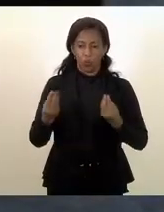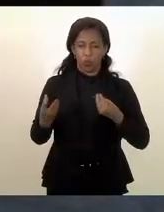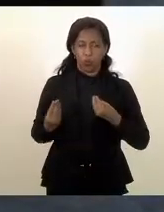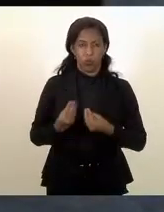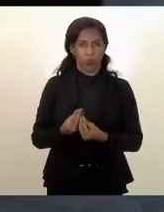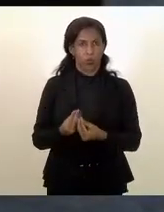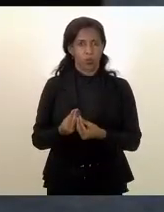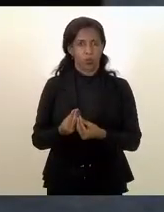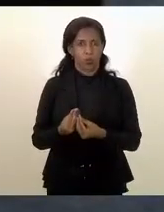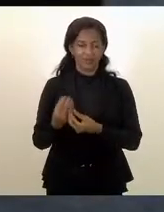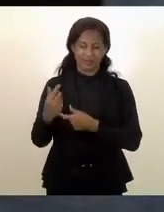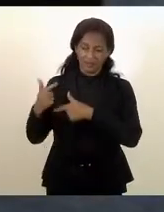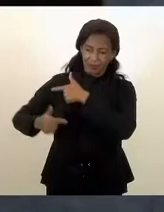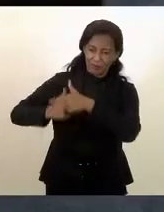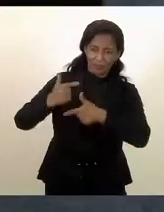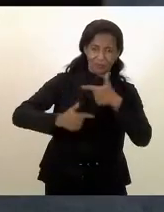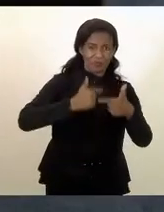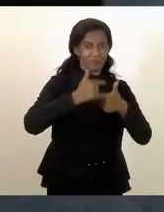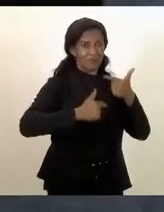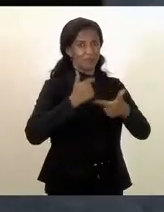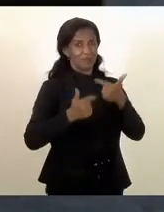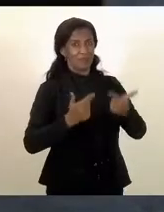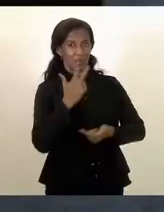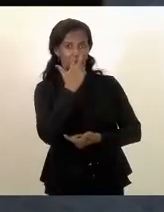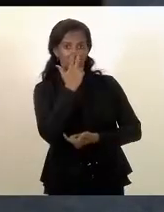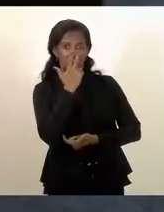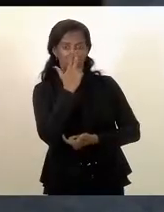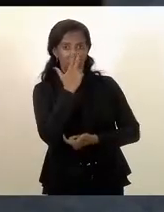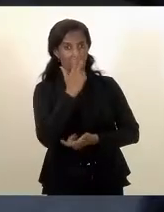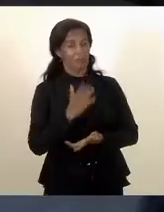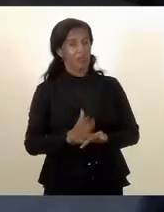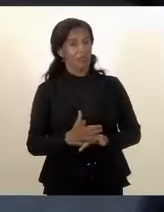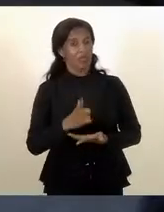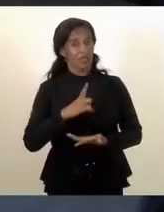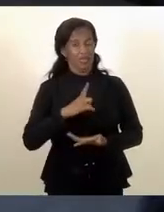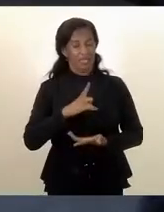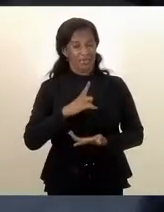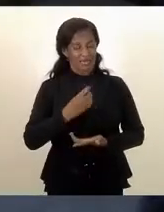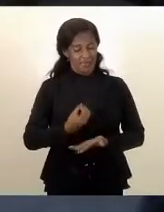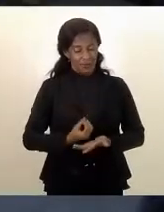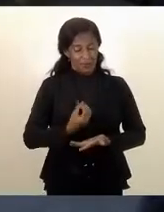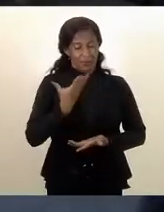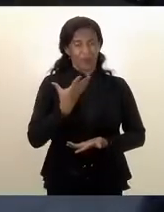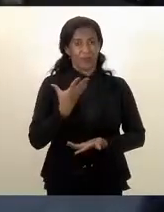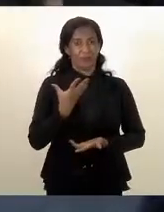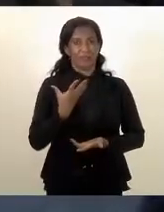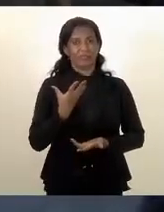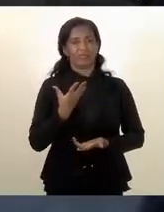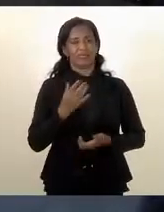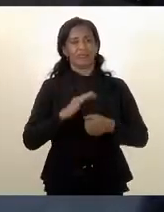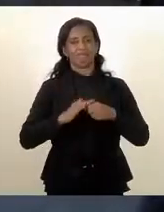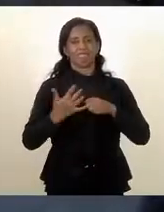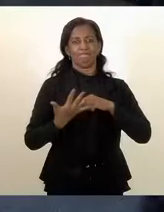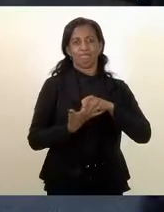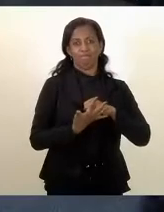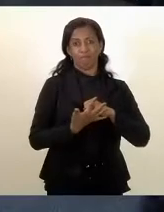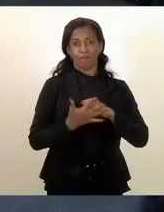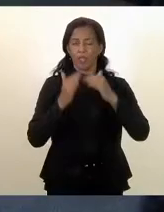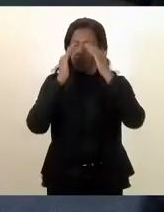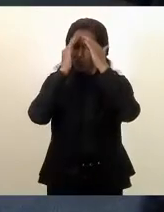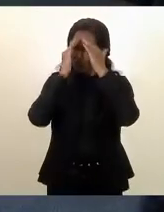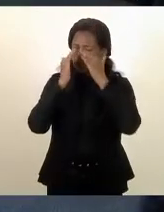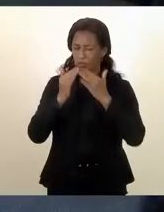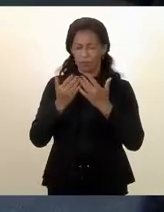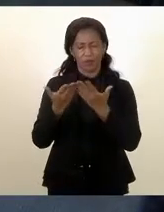daqueles pacientes que aparentemente acusou o covid de modo que respeito vossa